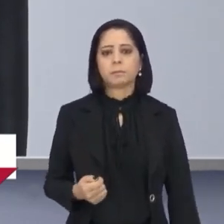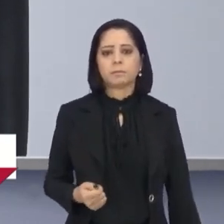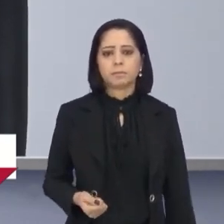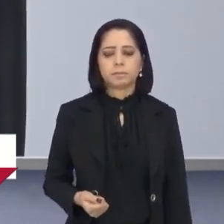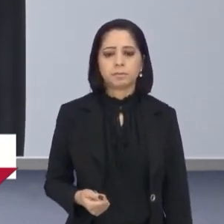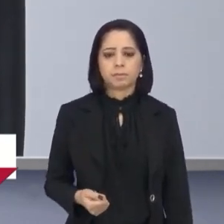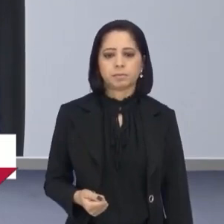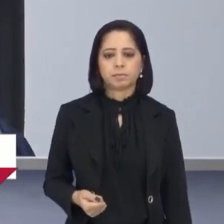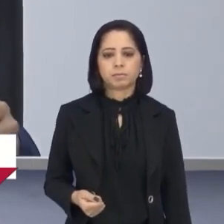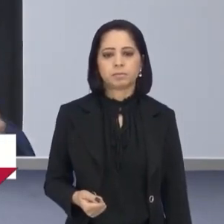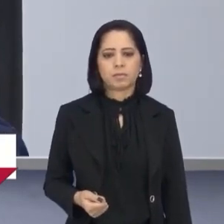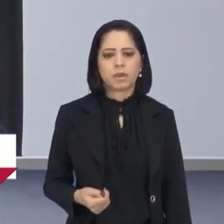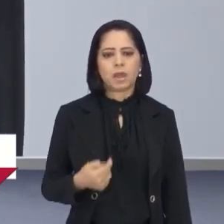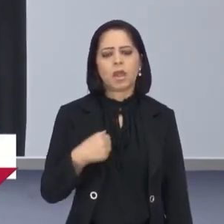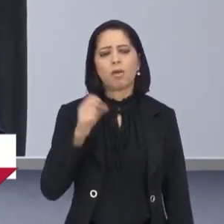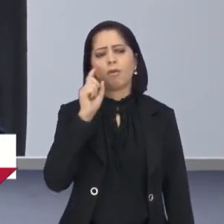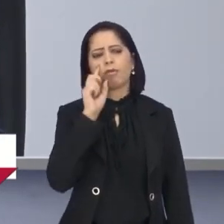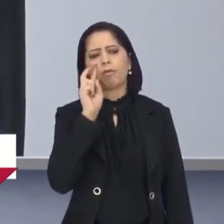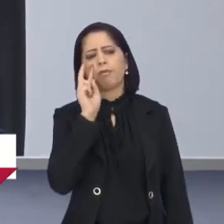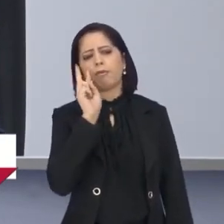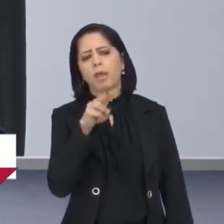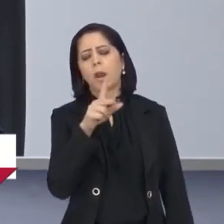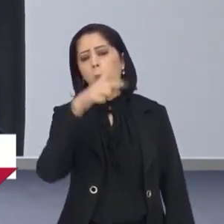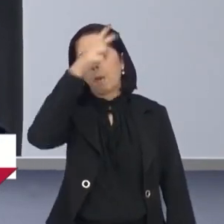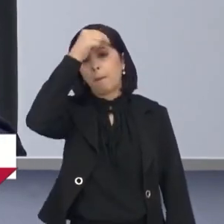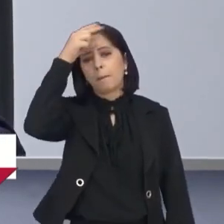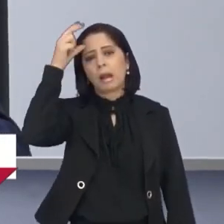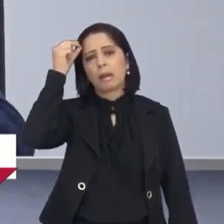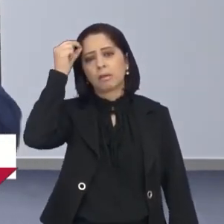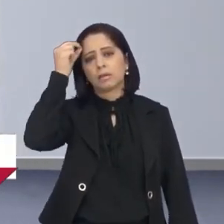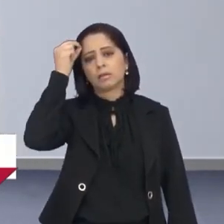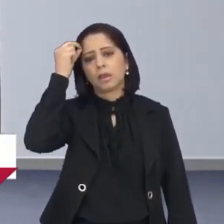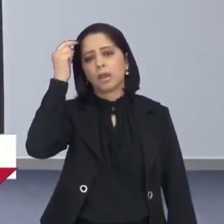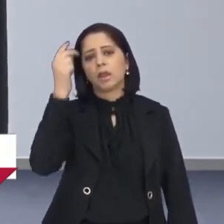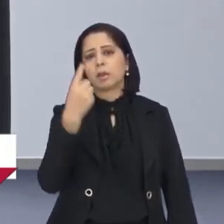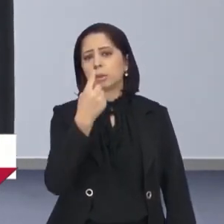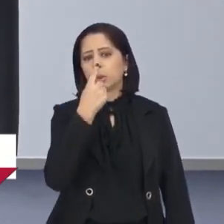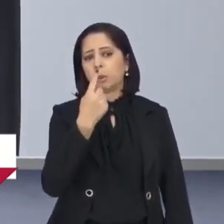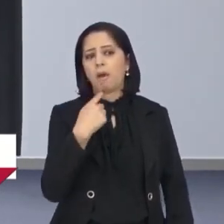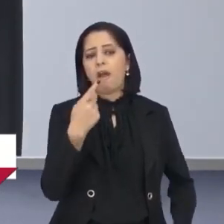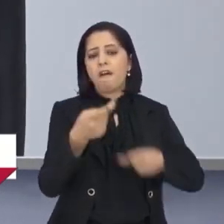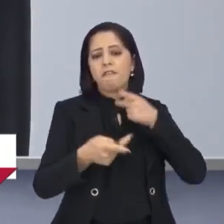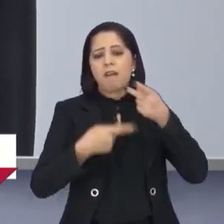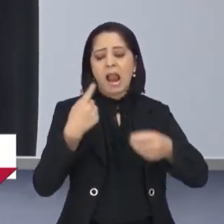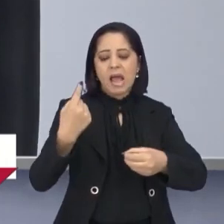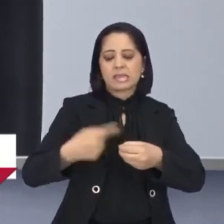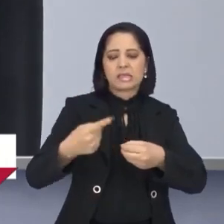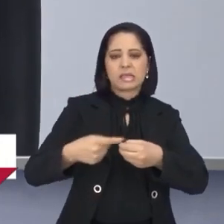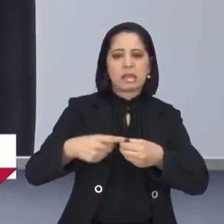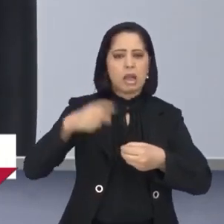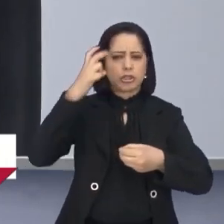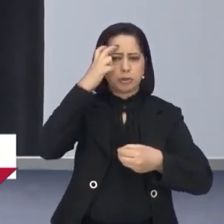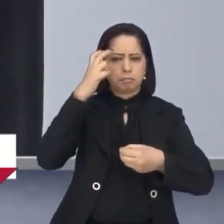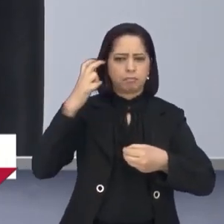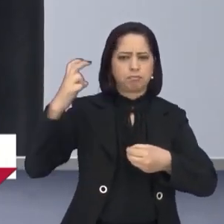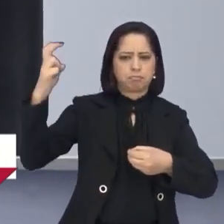eu tava ouvindo o prefeito falar né São José dos Campos cidade inteligente